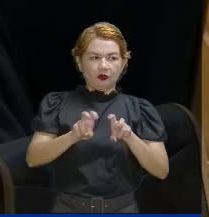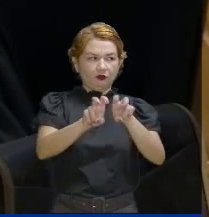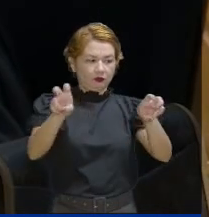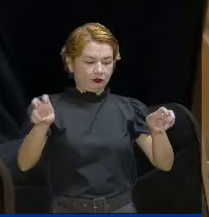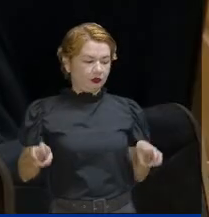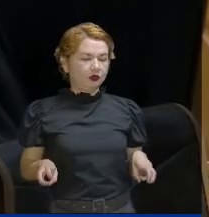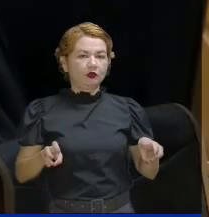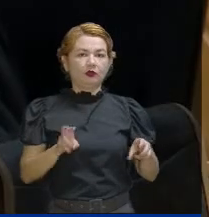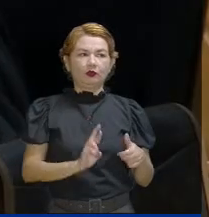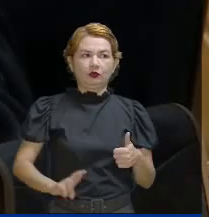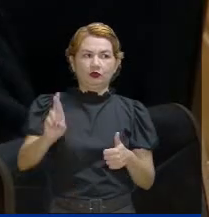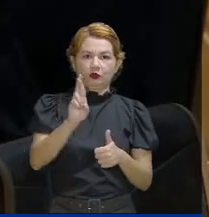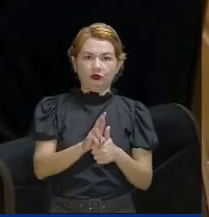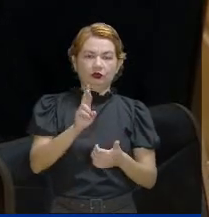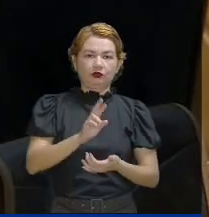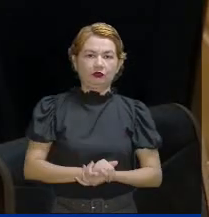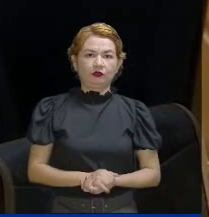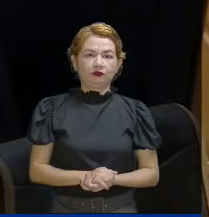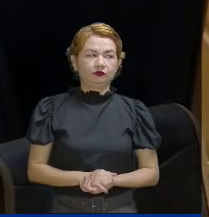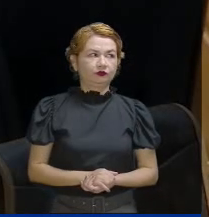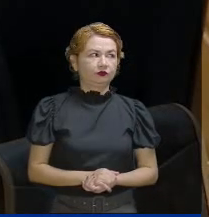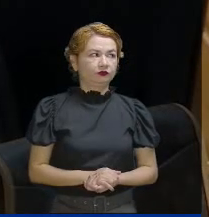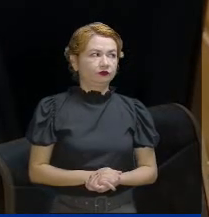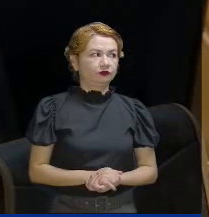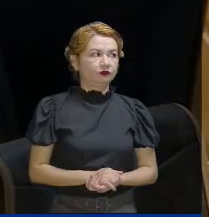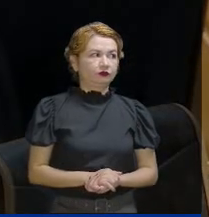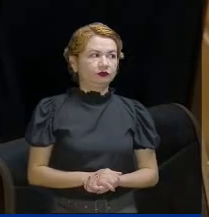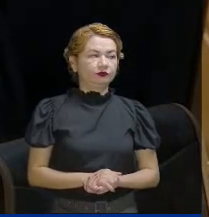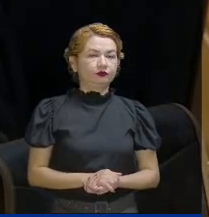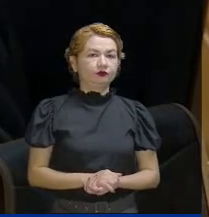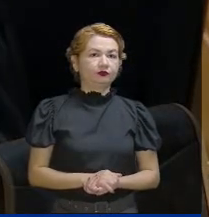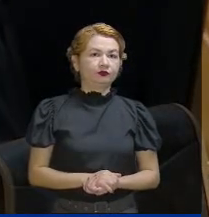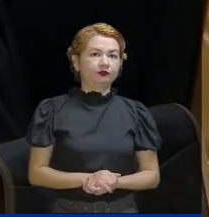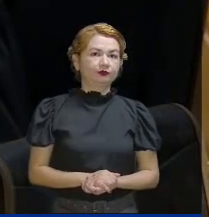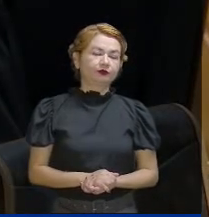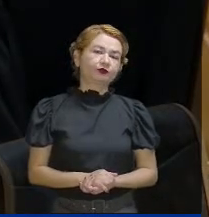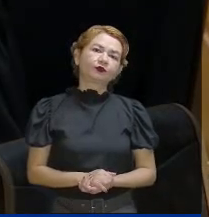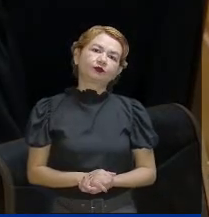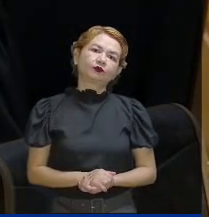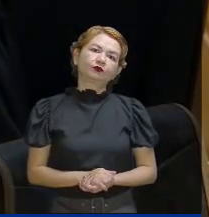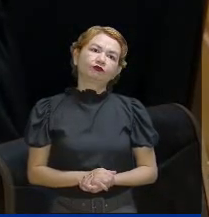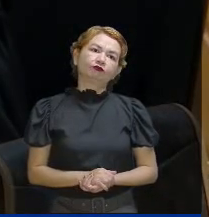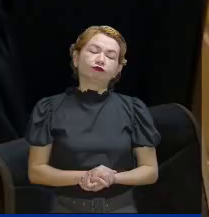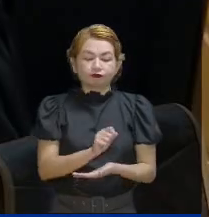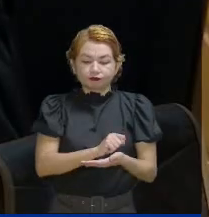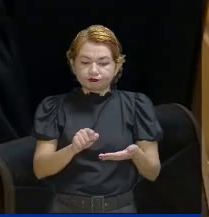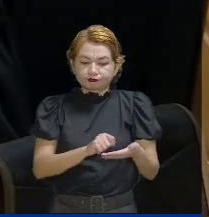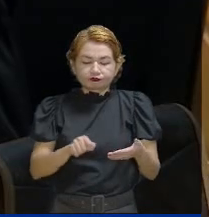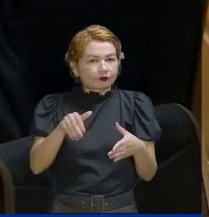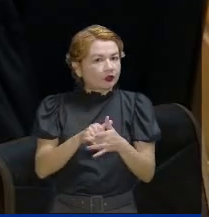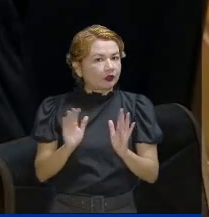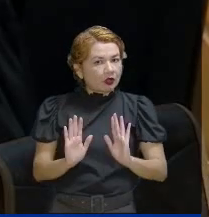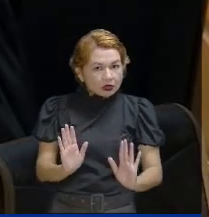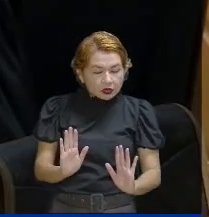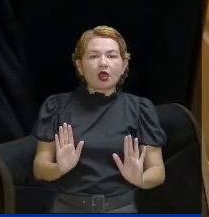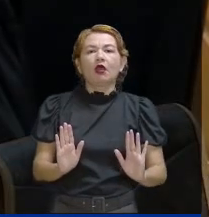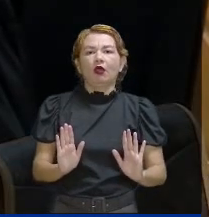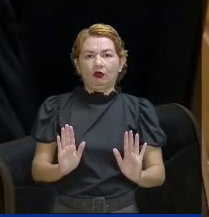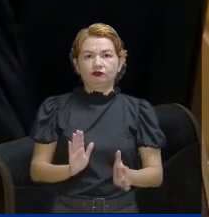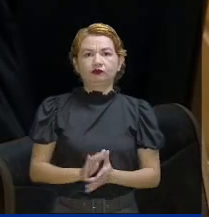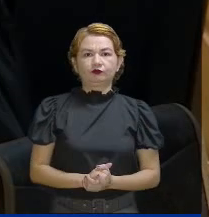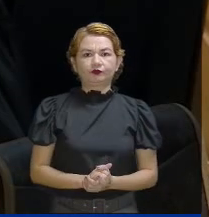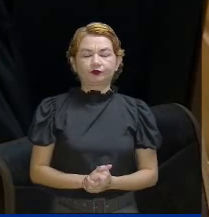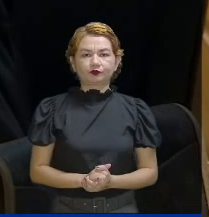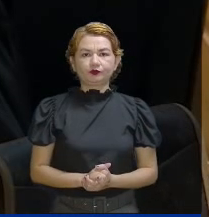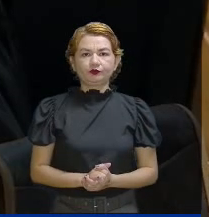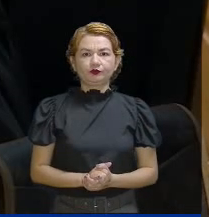eminentes pares, doutora Procuradora Regional Eleitoral, eu não fiz um voto escrito, né? Também os Foco na demais